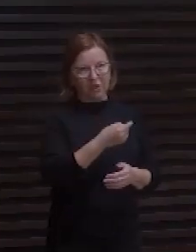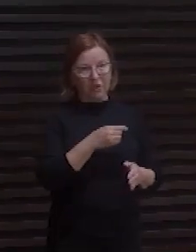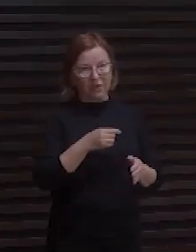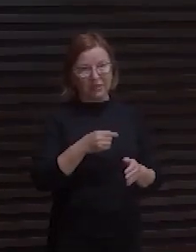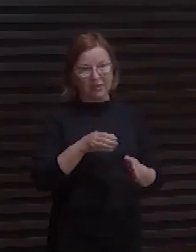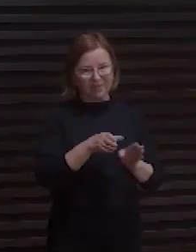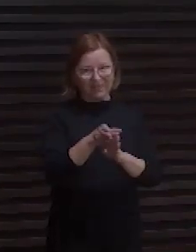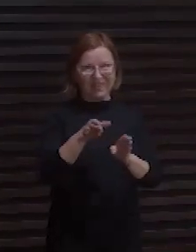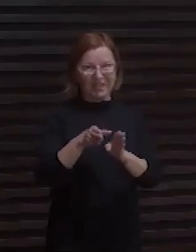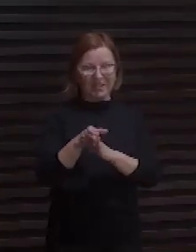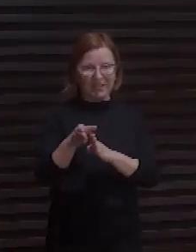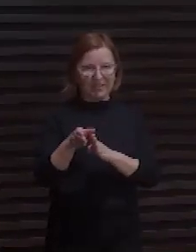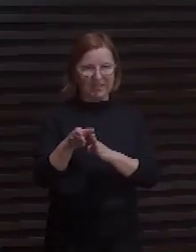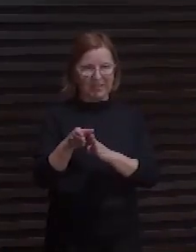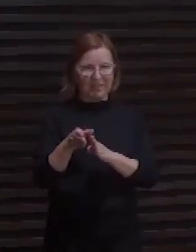exortados,